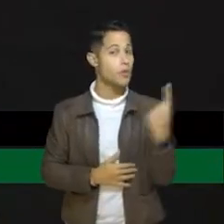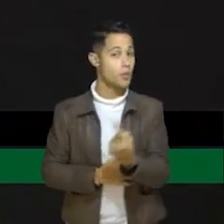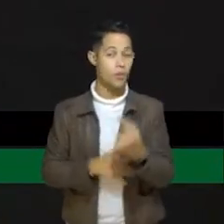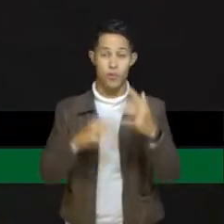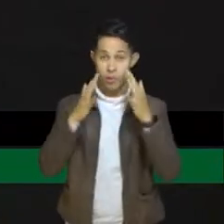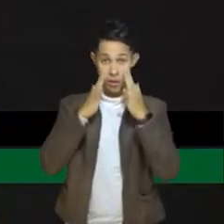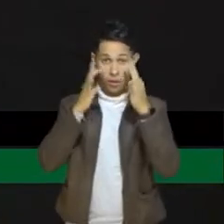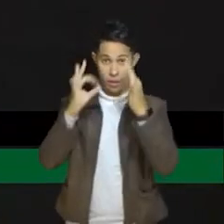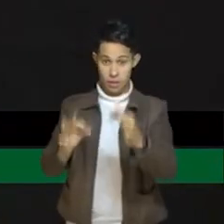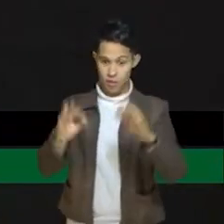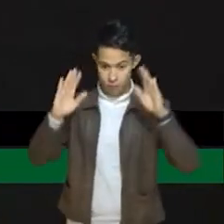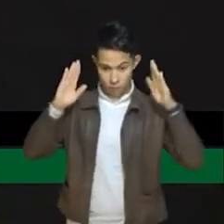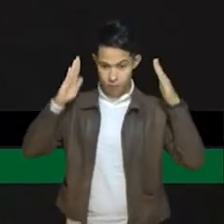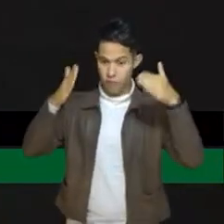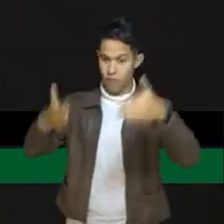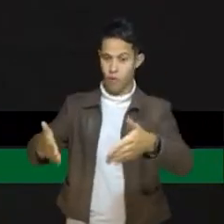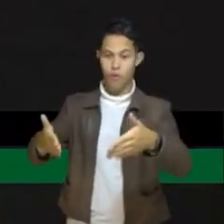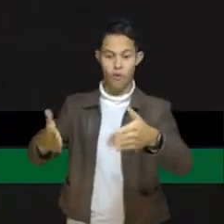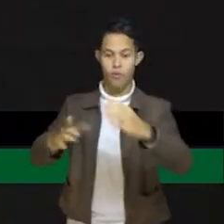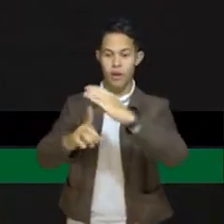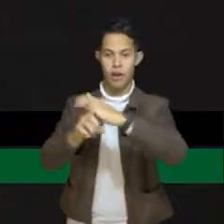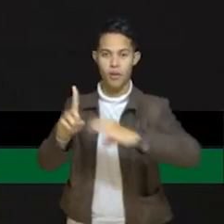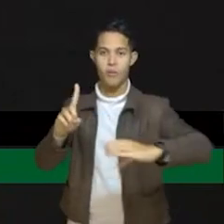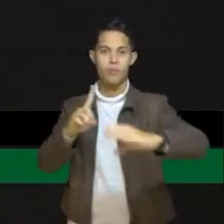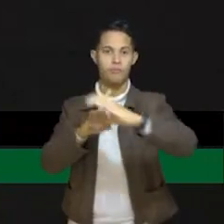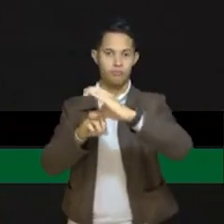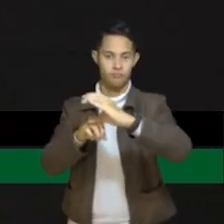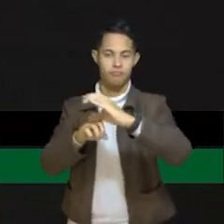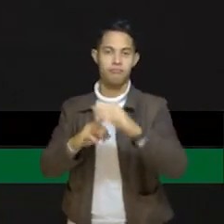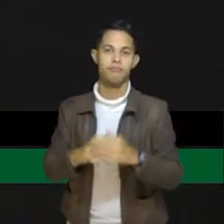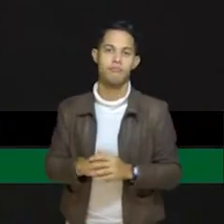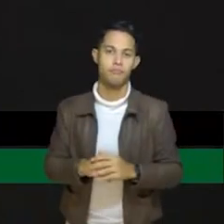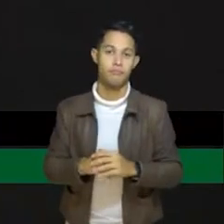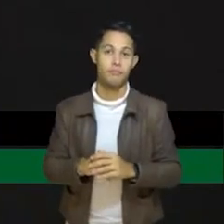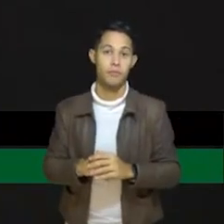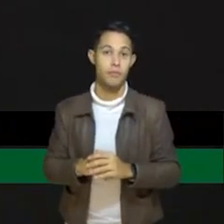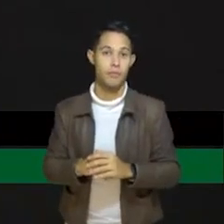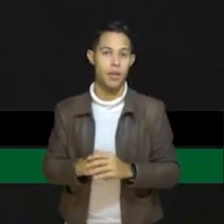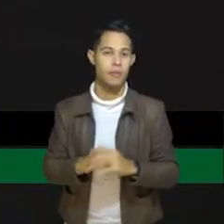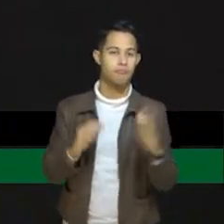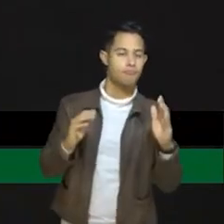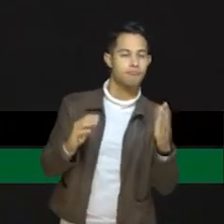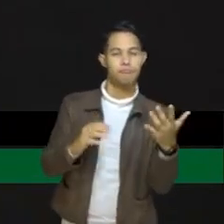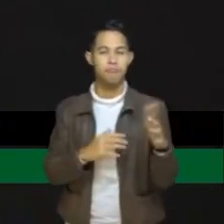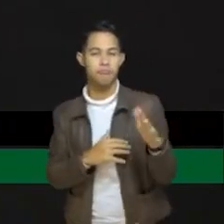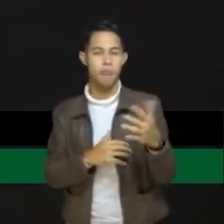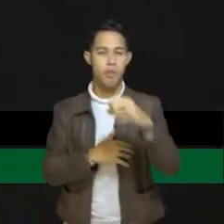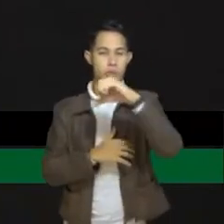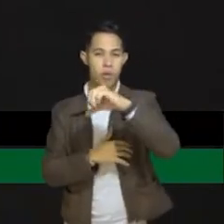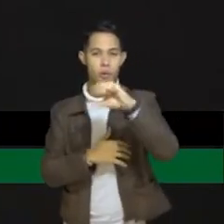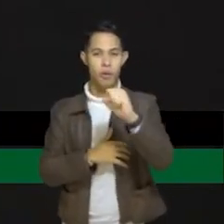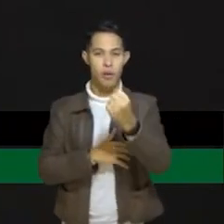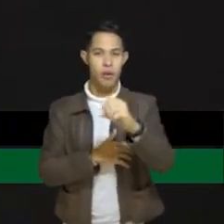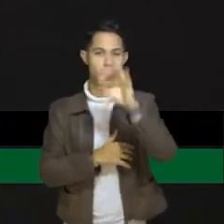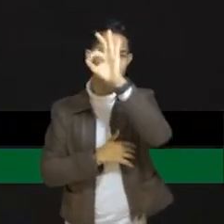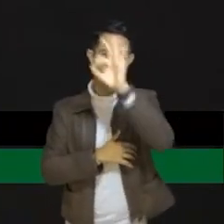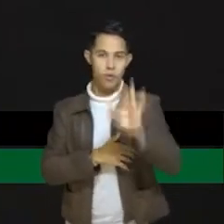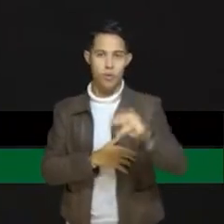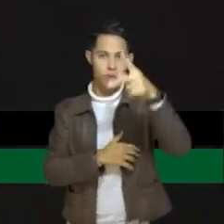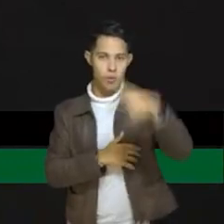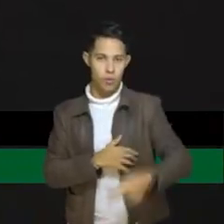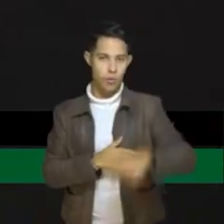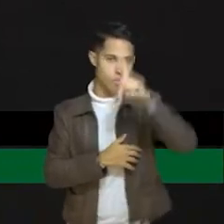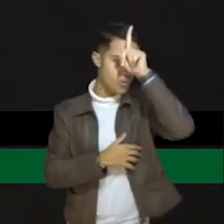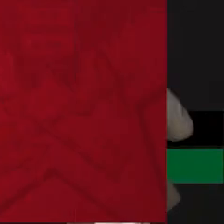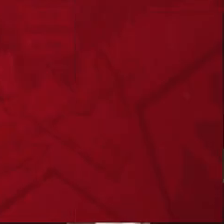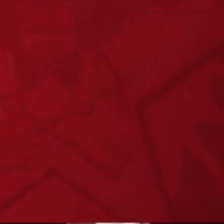voltada preponderantemente à comunidade, sendo que 98% dos nossos atendimentos no Hospital Bethesda são